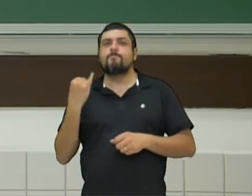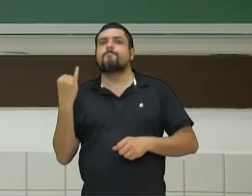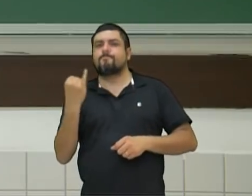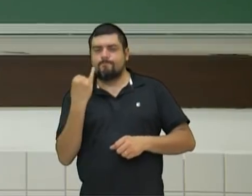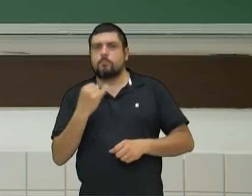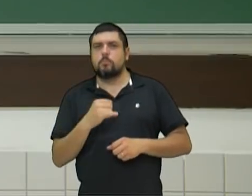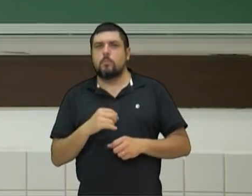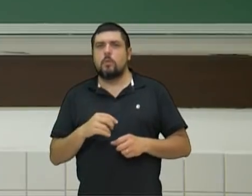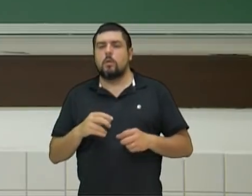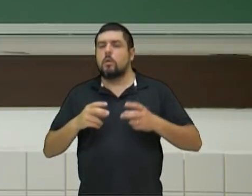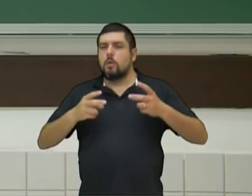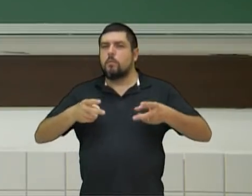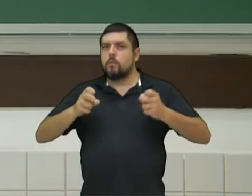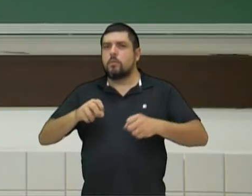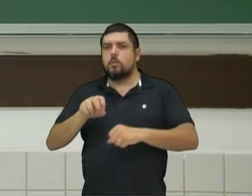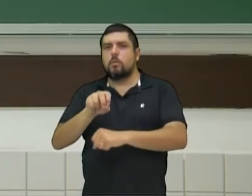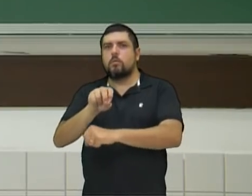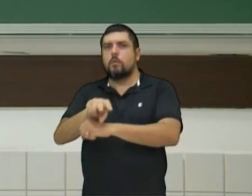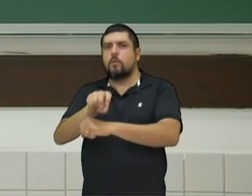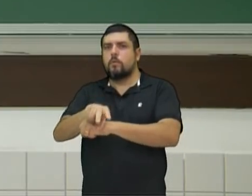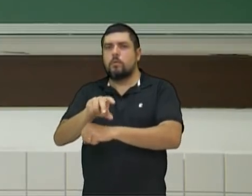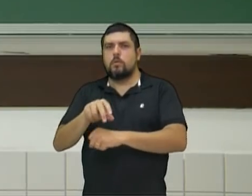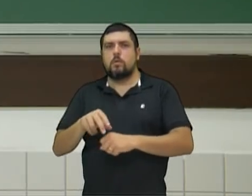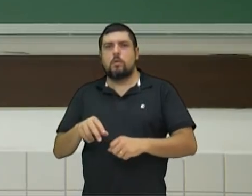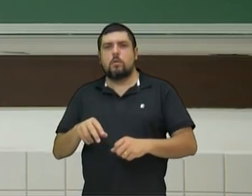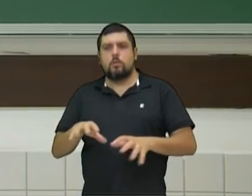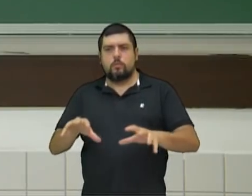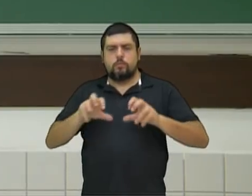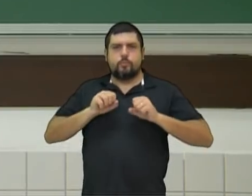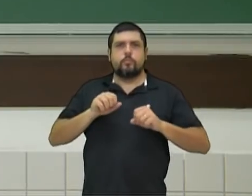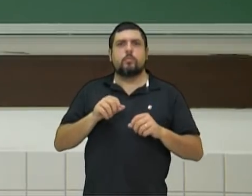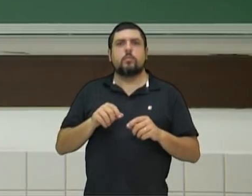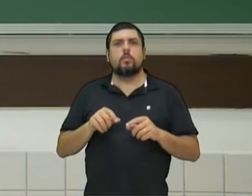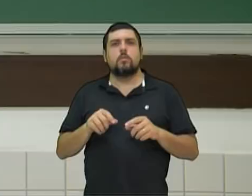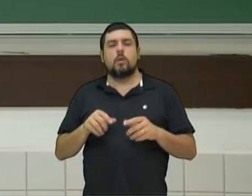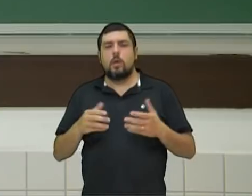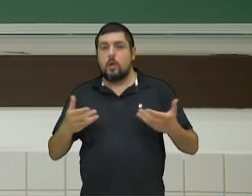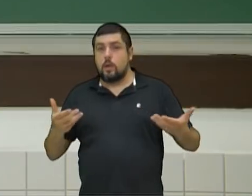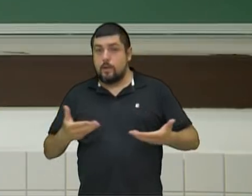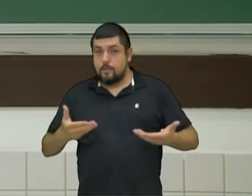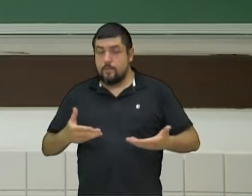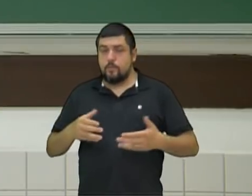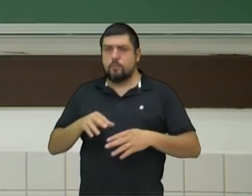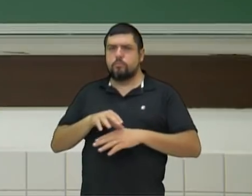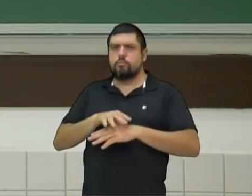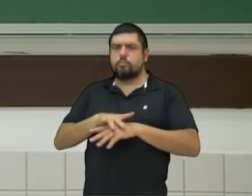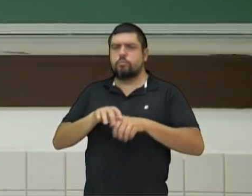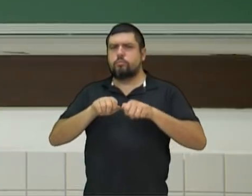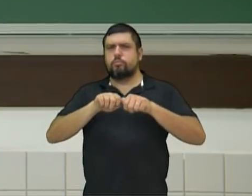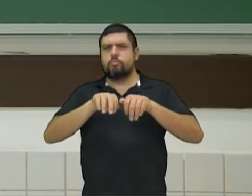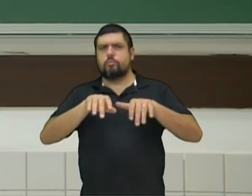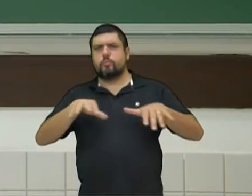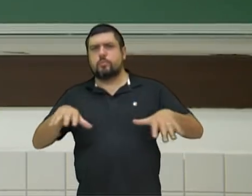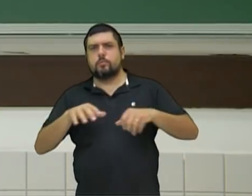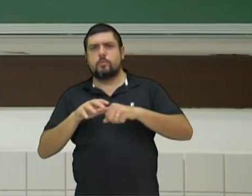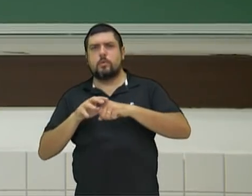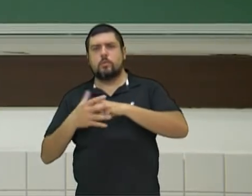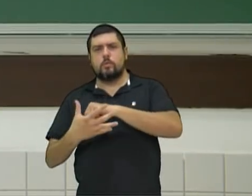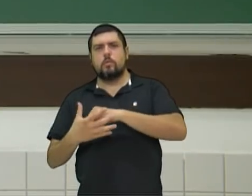que ele é viral também, nós estamos enfrentando aí uma pandemia, dentro da pandemia também, caso,